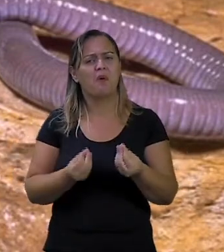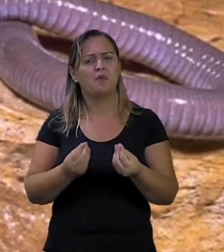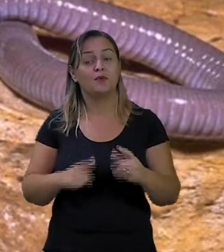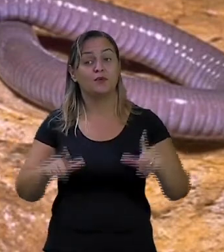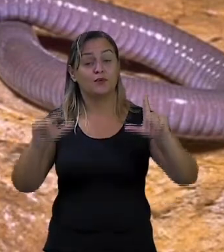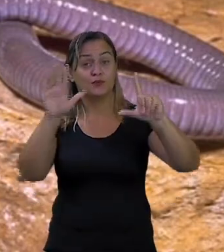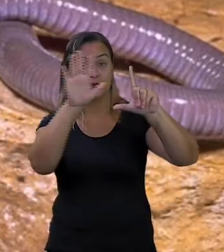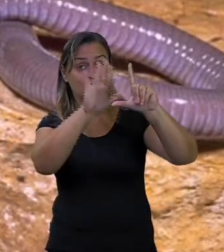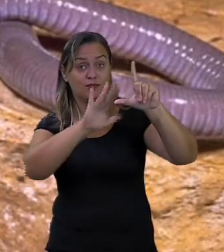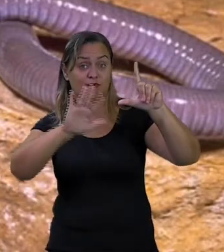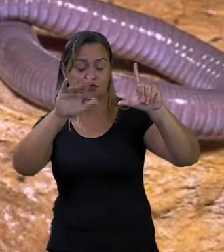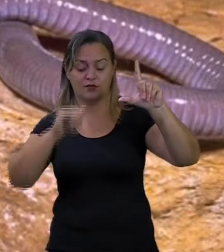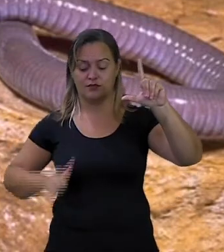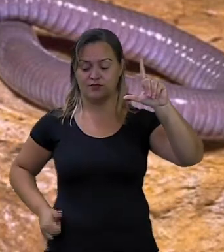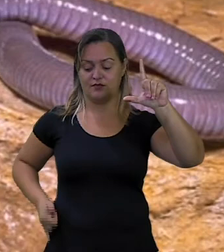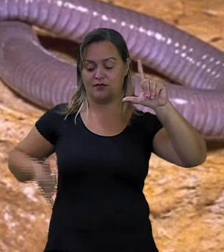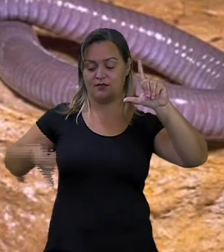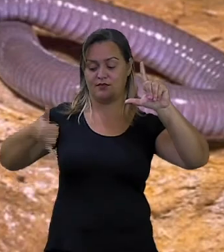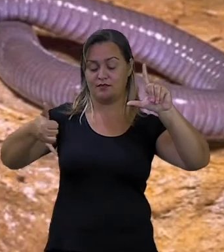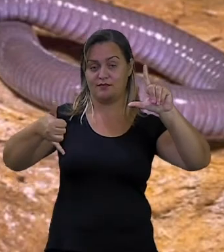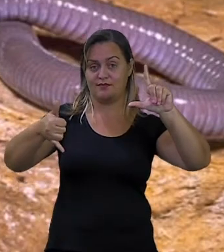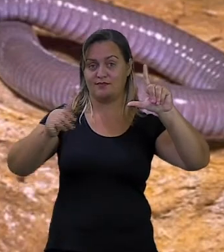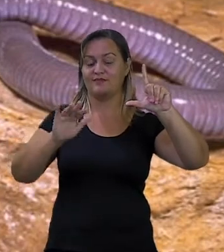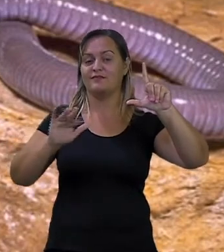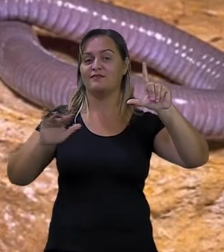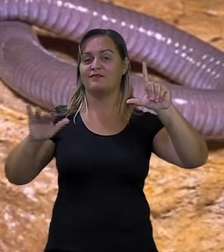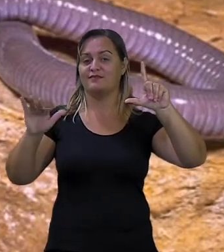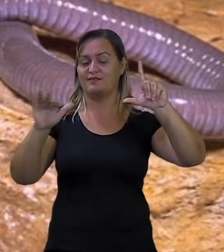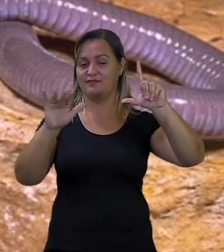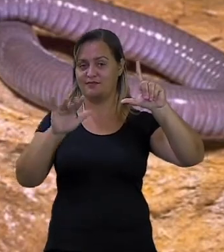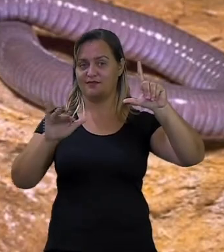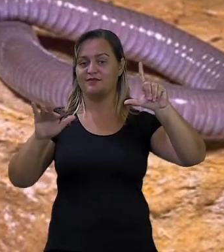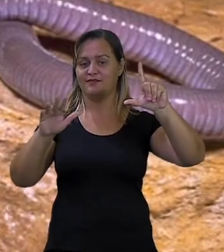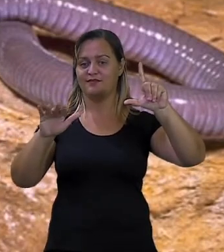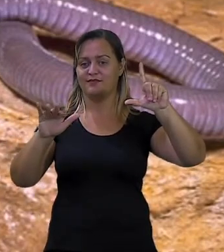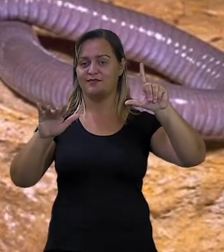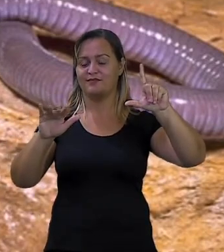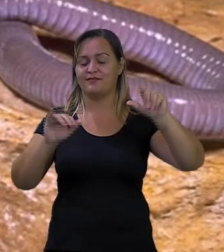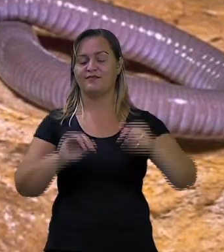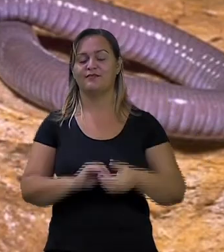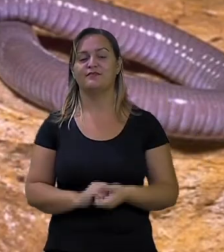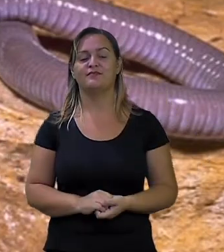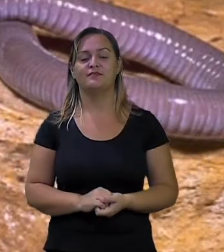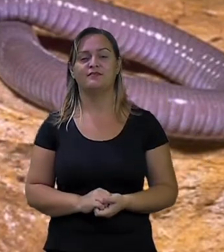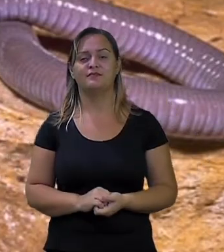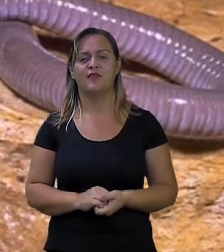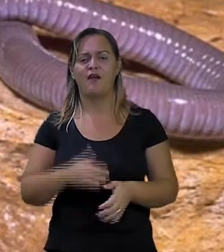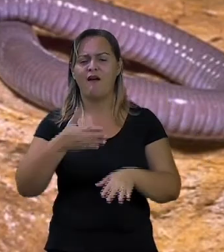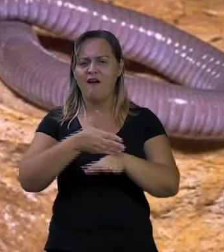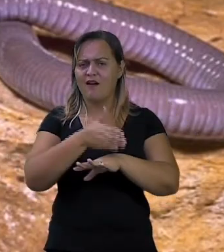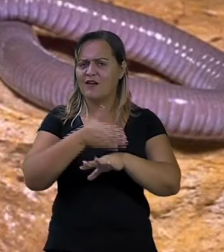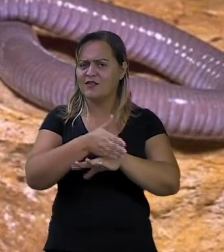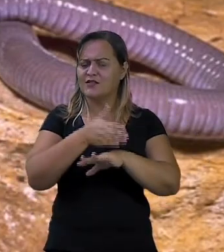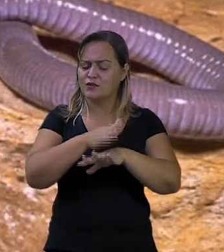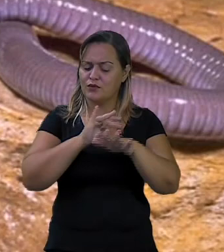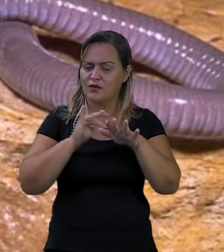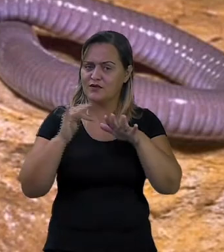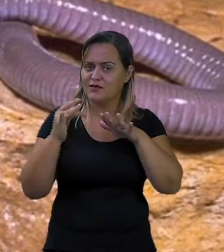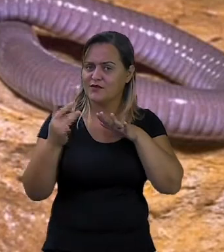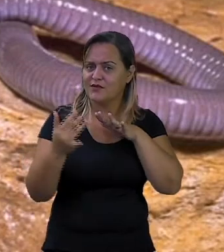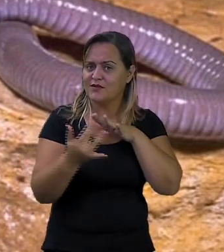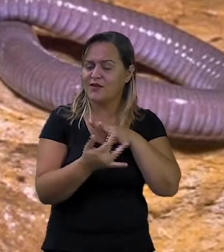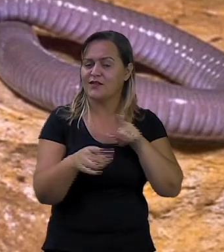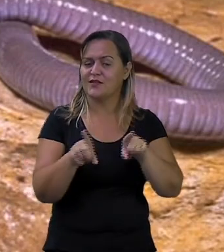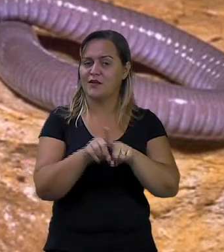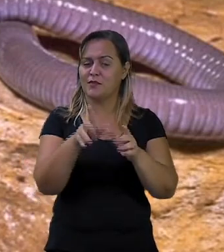celular na imagem que aparece do QR Code aí na sua tela, acessar nossas redes sociais e